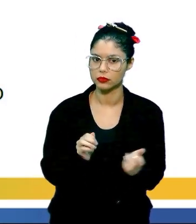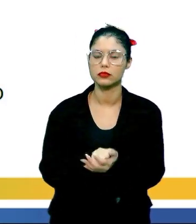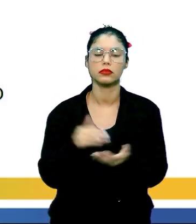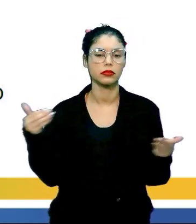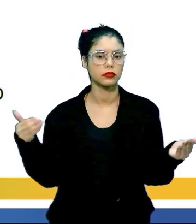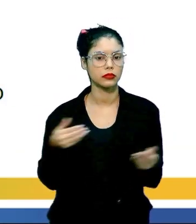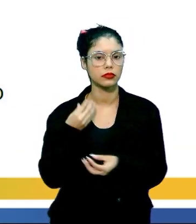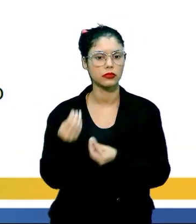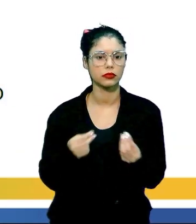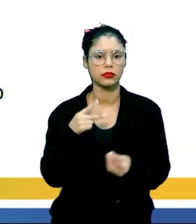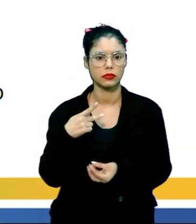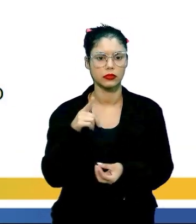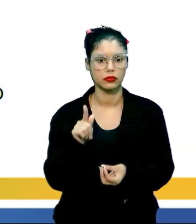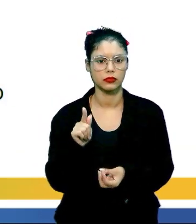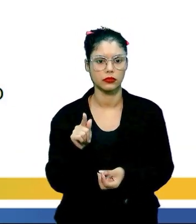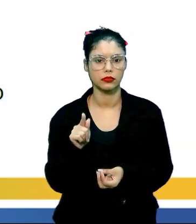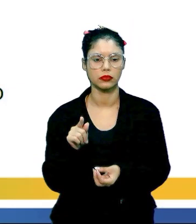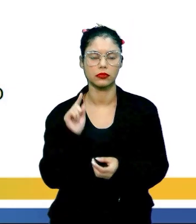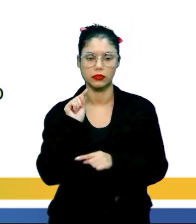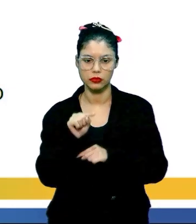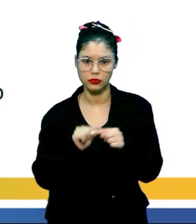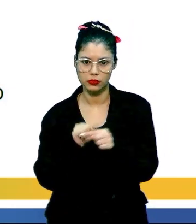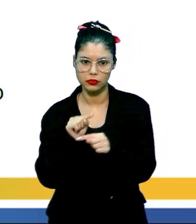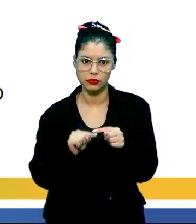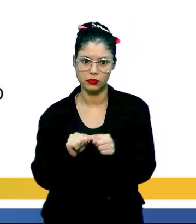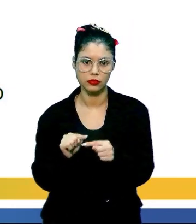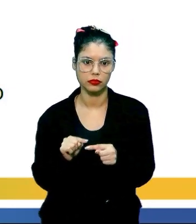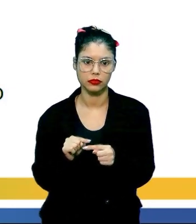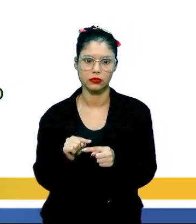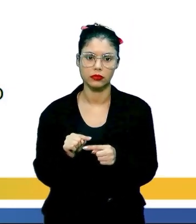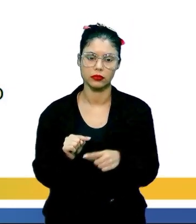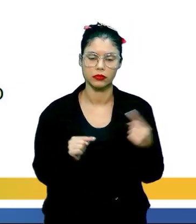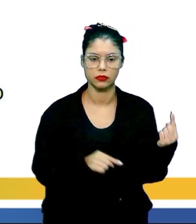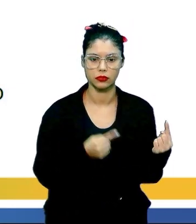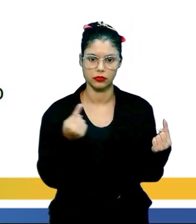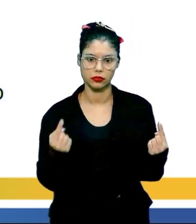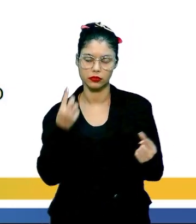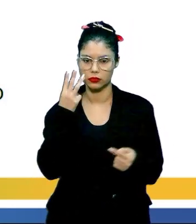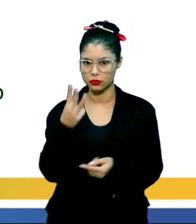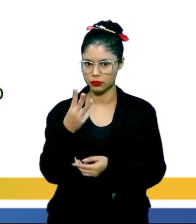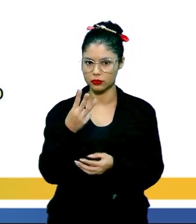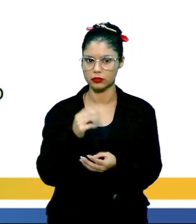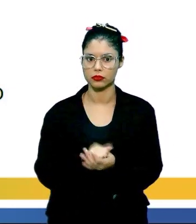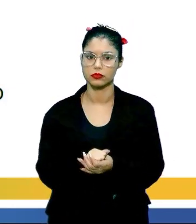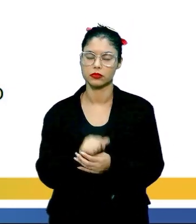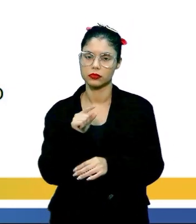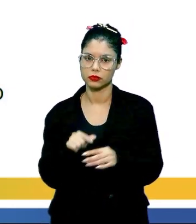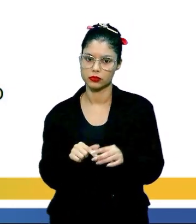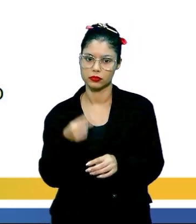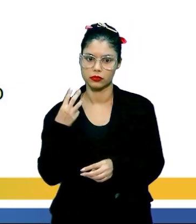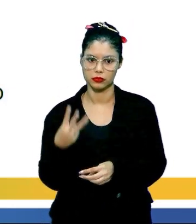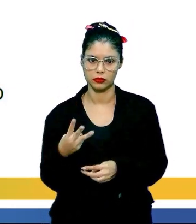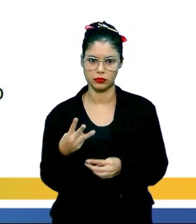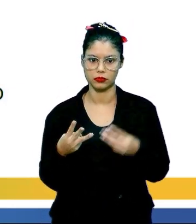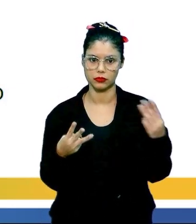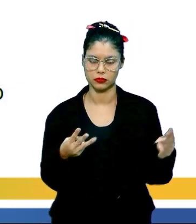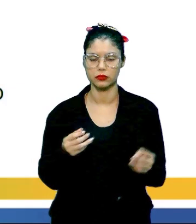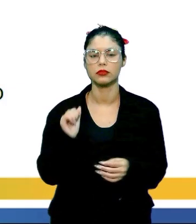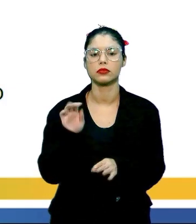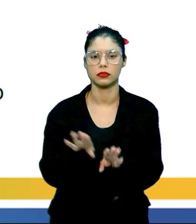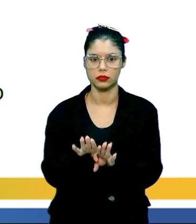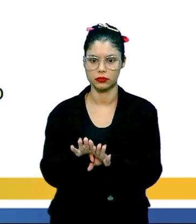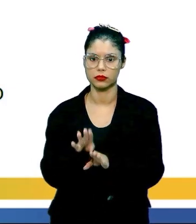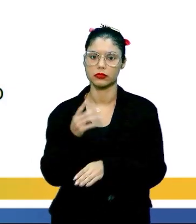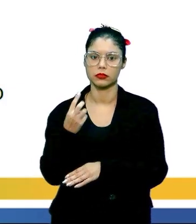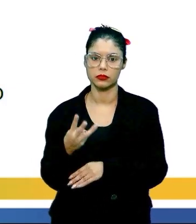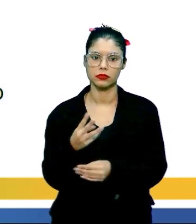Agora, como é que eu sei que é PG? Se eu dividir o segundo pelo primeiro, dá 3. Se eu dividir o terceiro pelo segundo, também